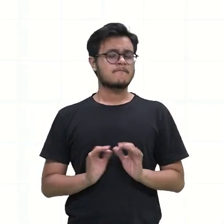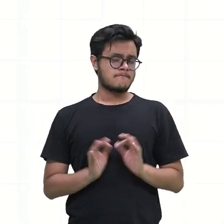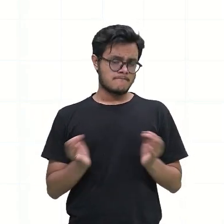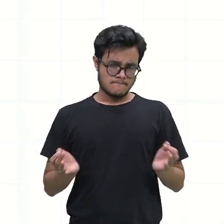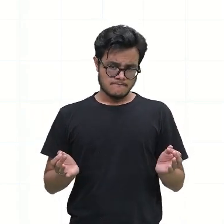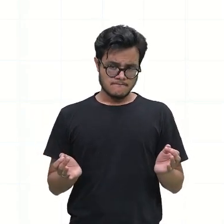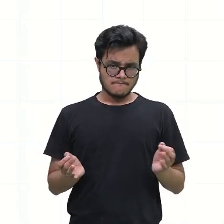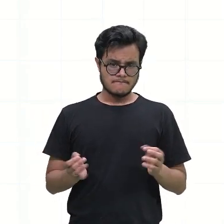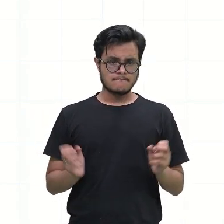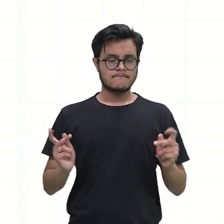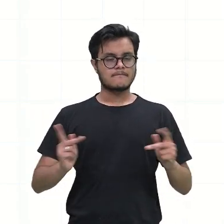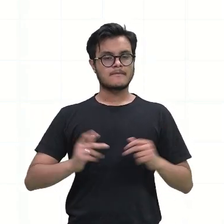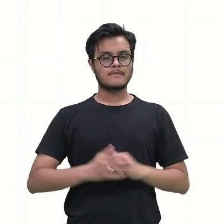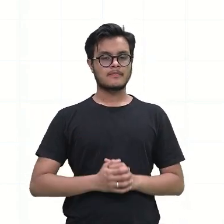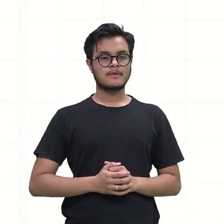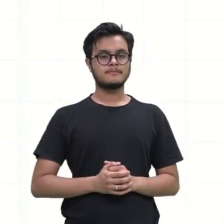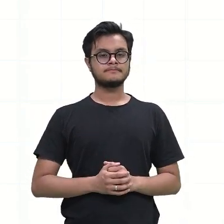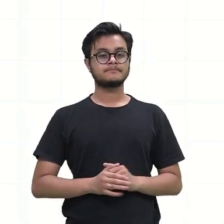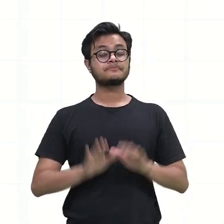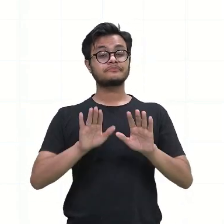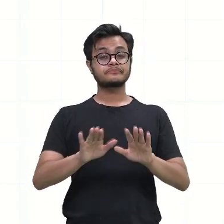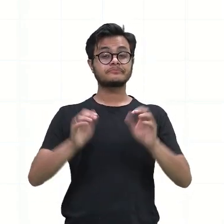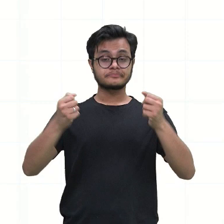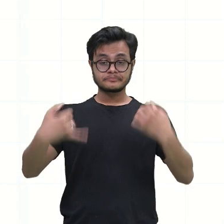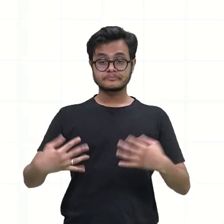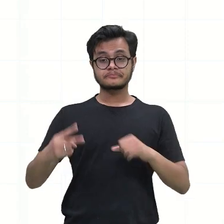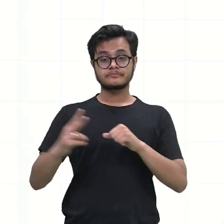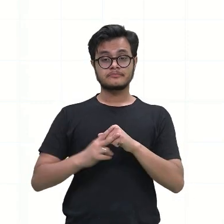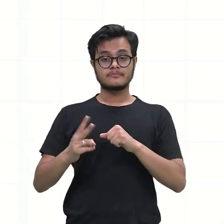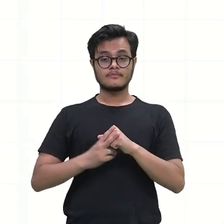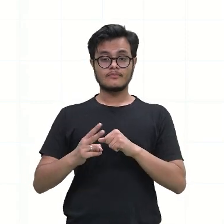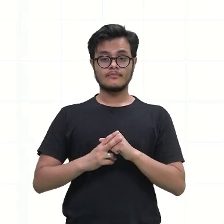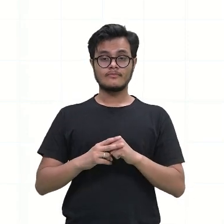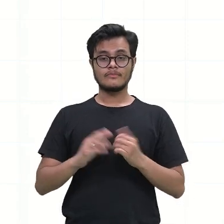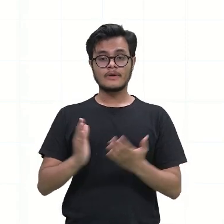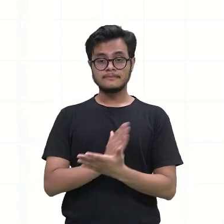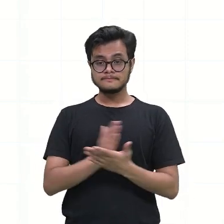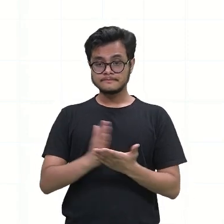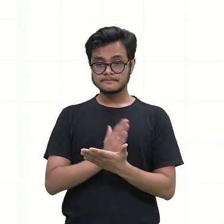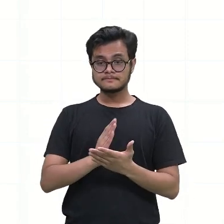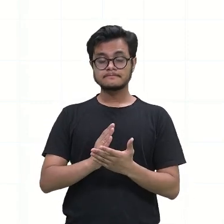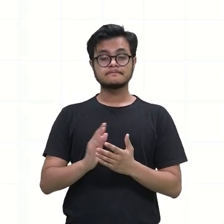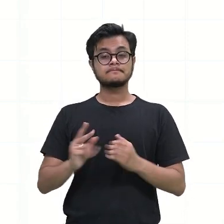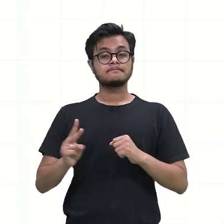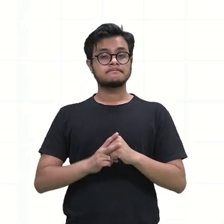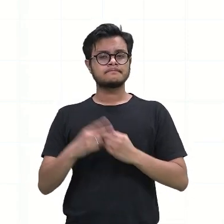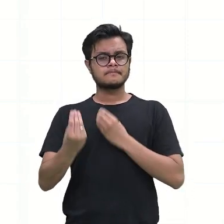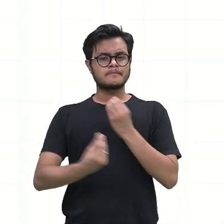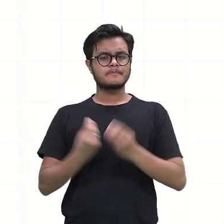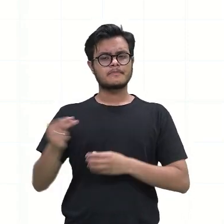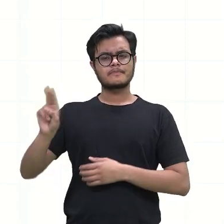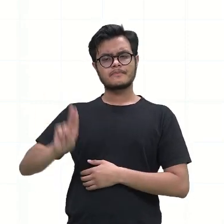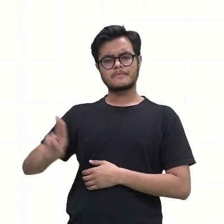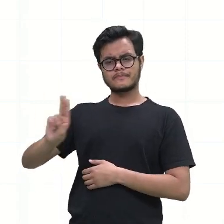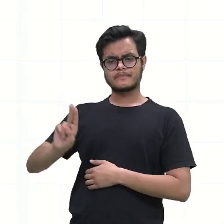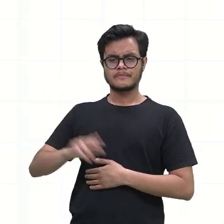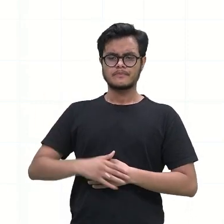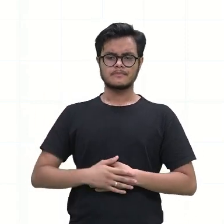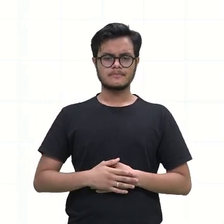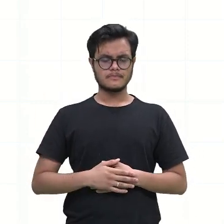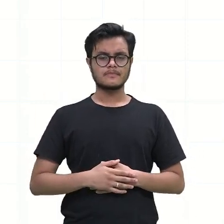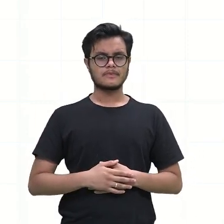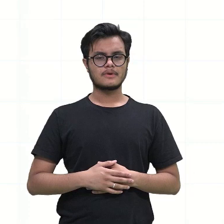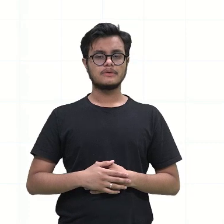simplificação, ok? Muito bem, vamos falar sobre os verbos nas formas, como eles se conjugam. Olha só, temos